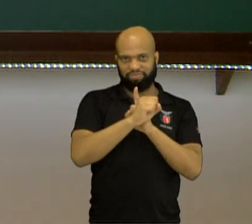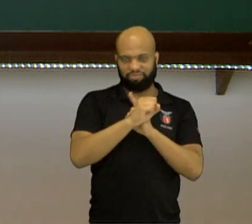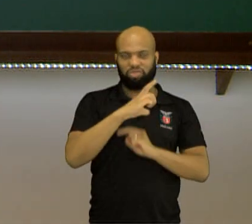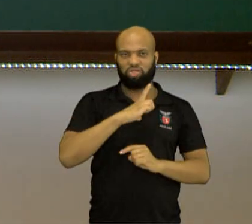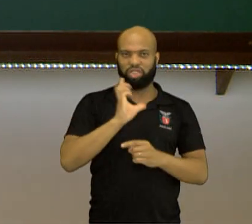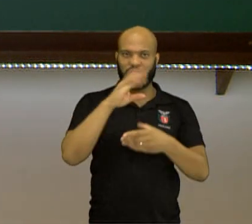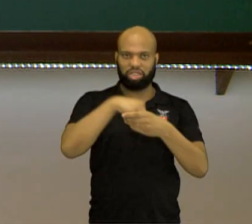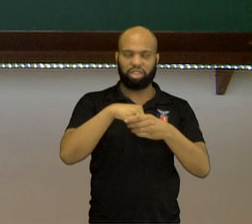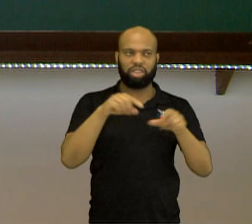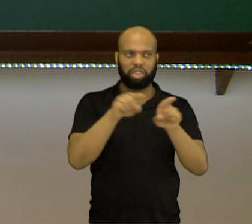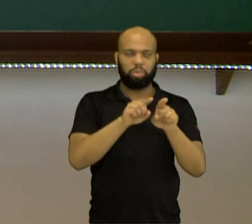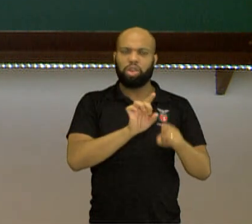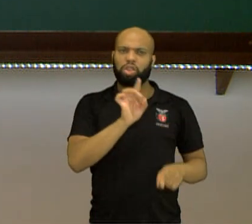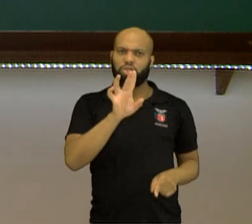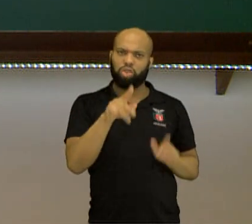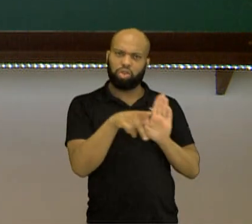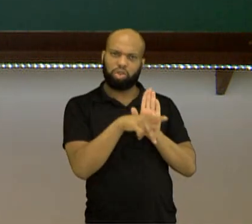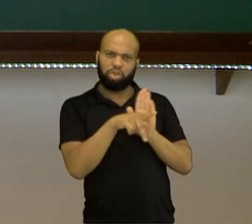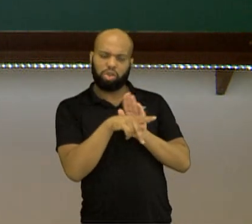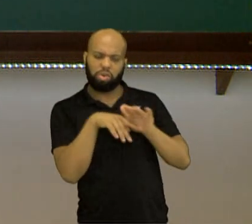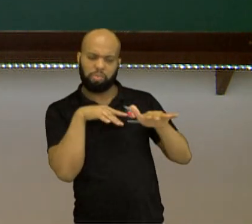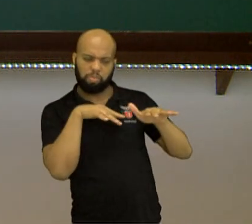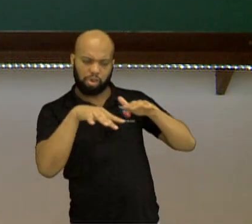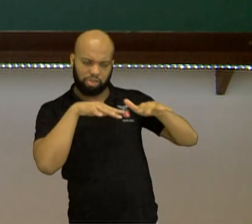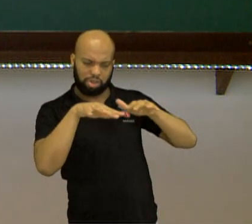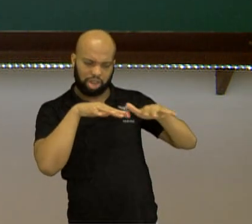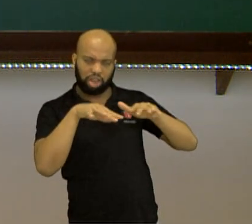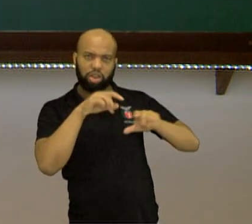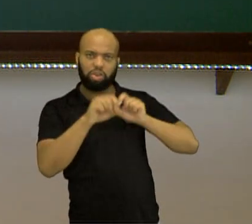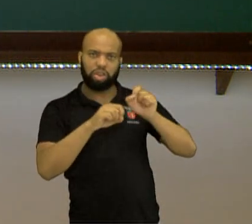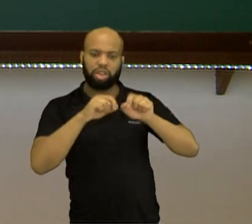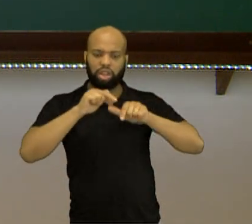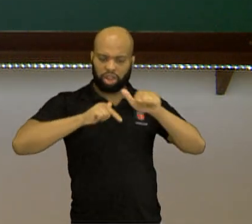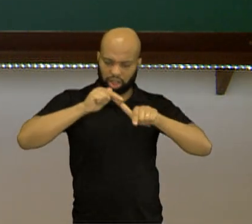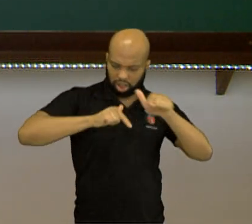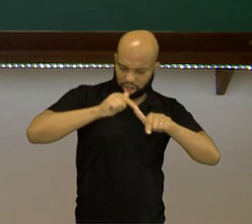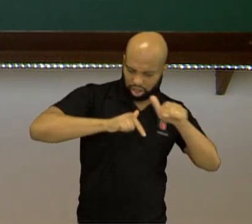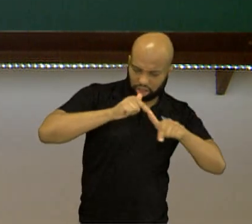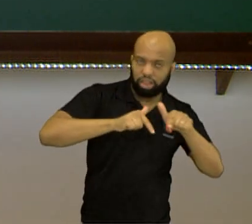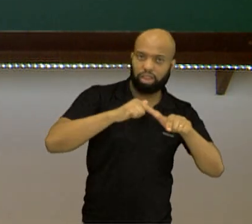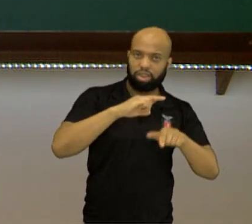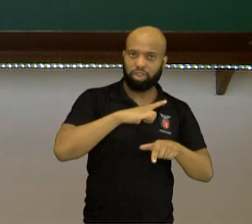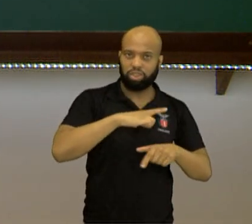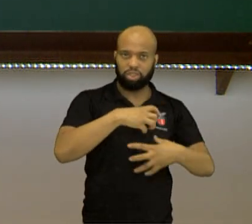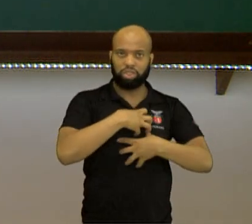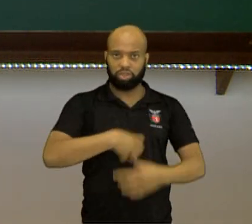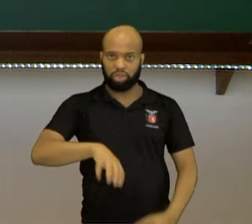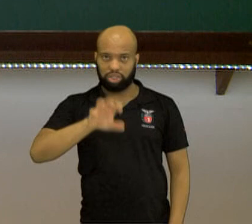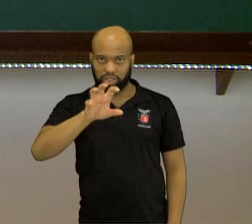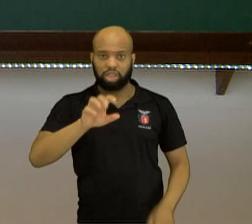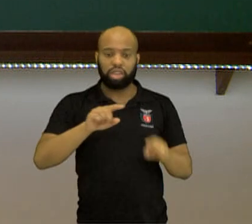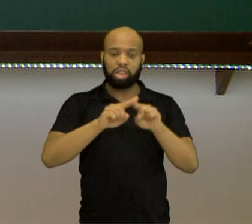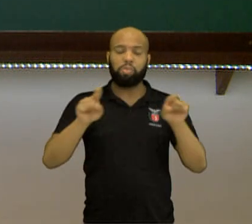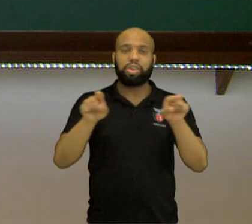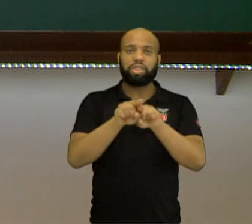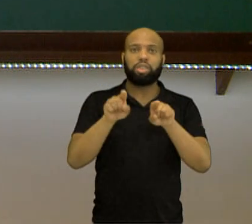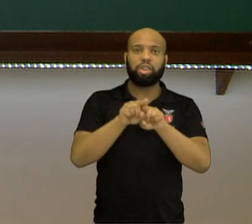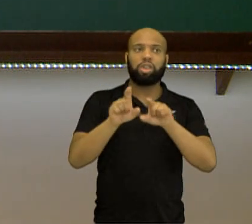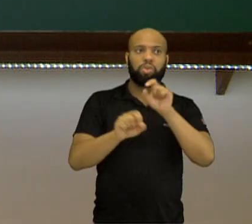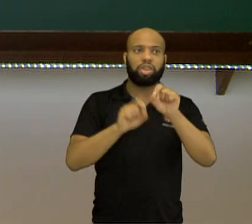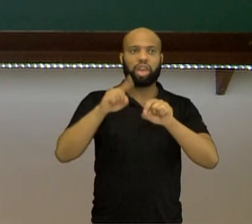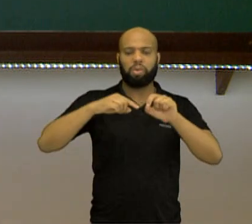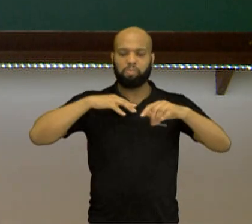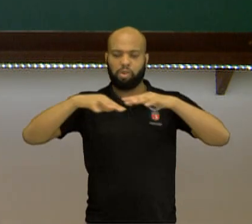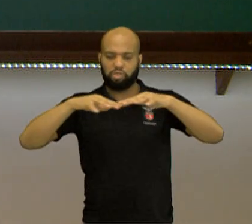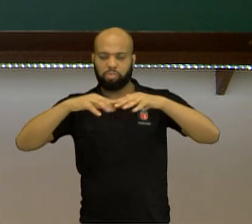só a questão do movimento do trabalhador, dos trabalhadores, de certa maneira, mas também de movimentos